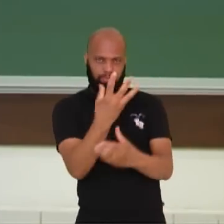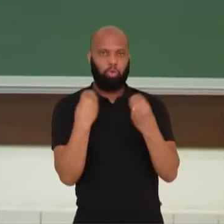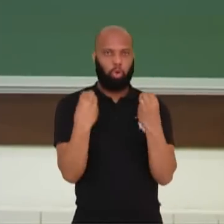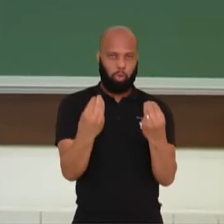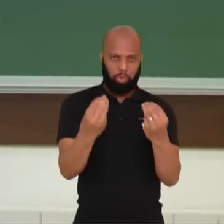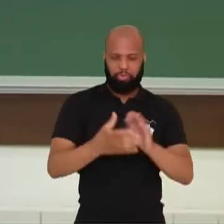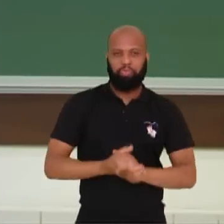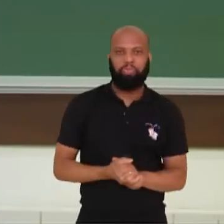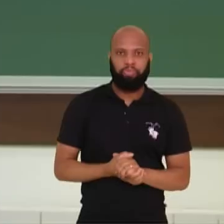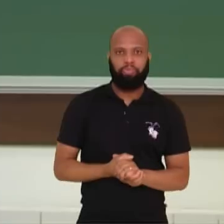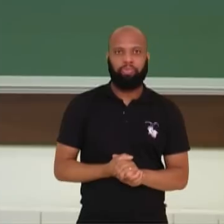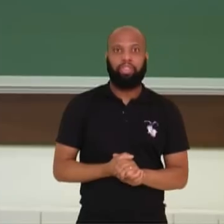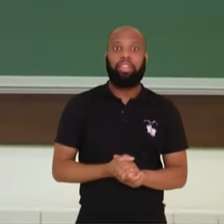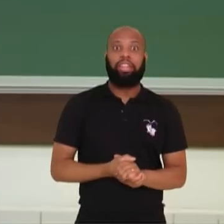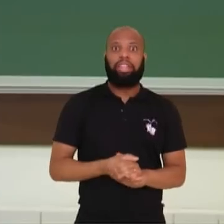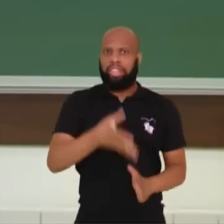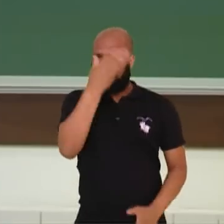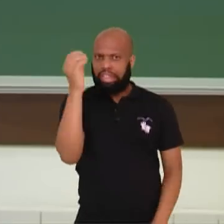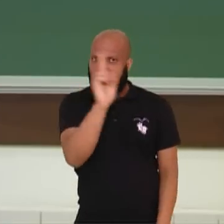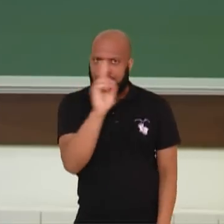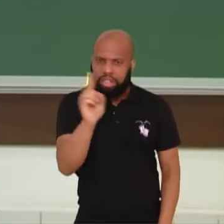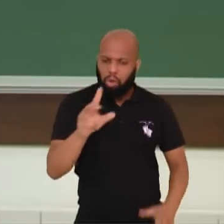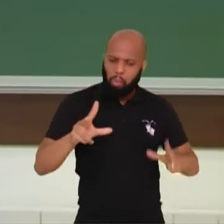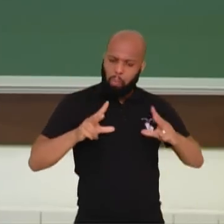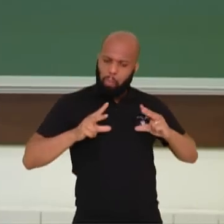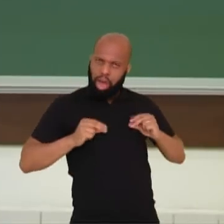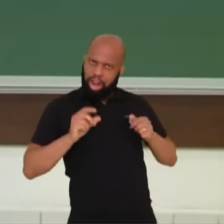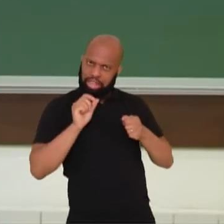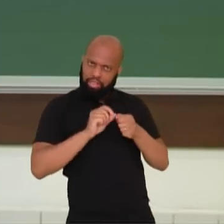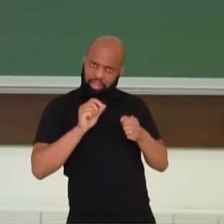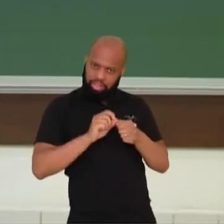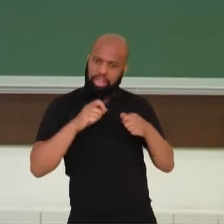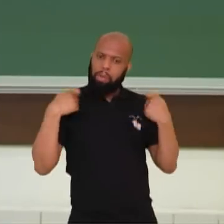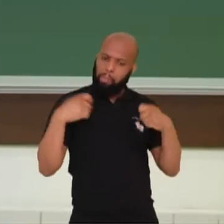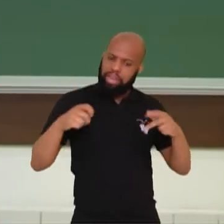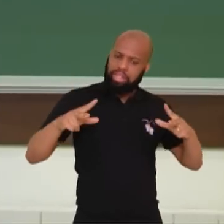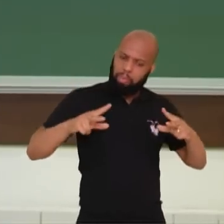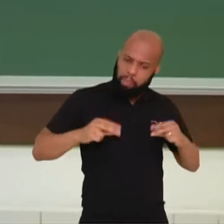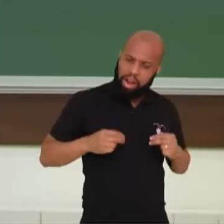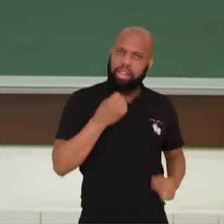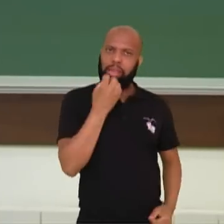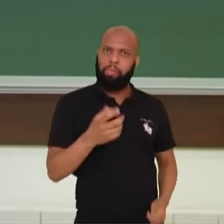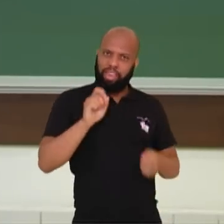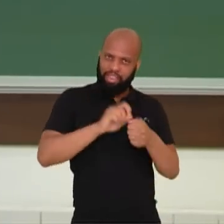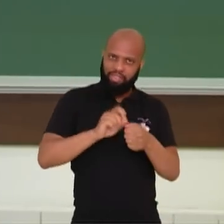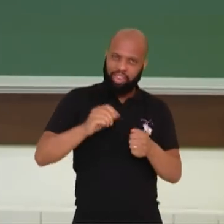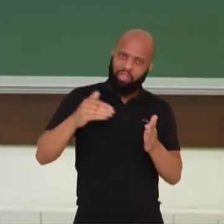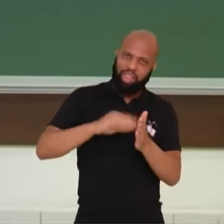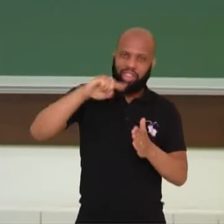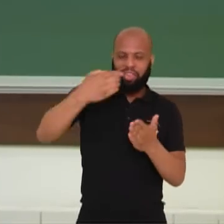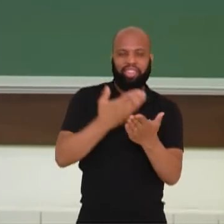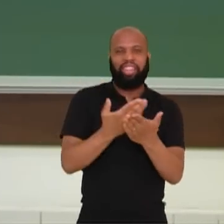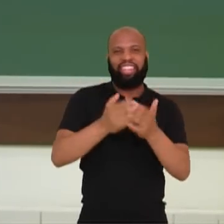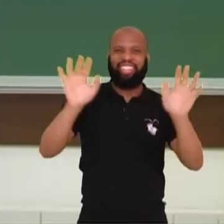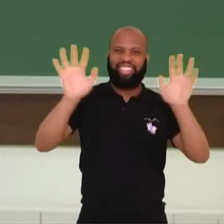cidade, ok? Não se esqueça, o que merece ser feito, merece ser bem feito. Até a próxima.